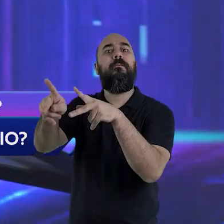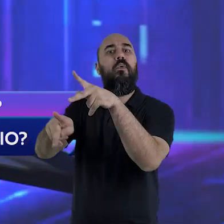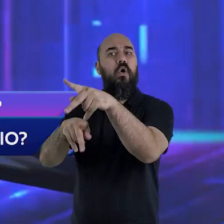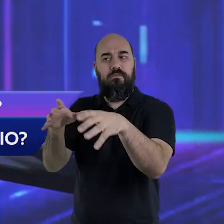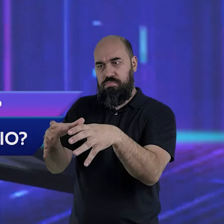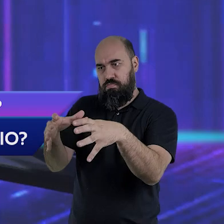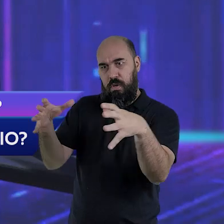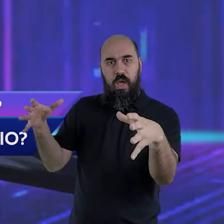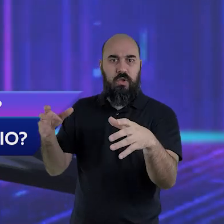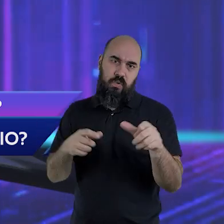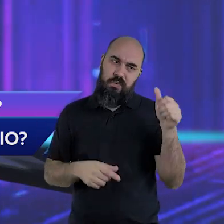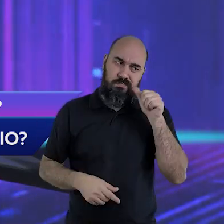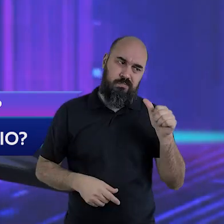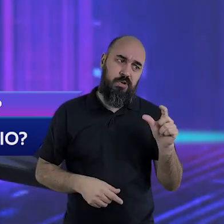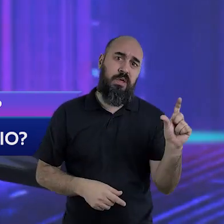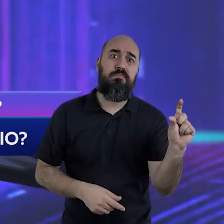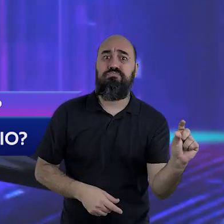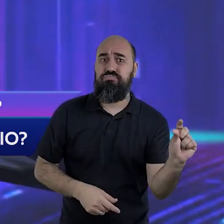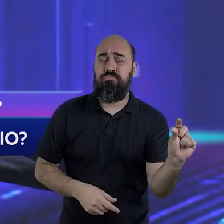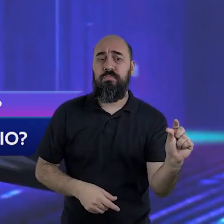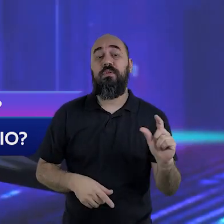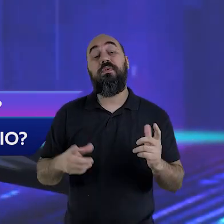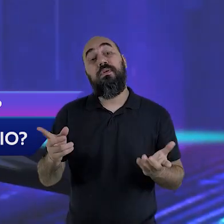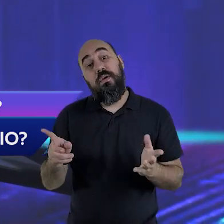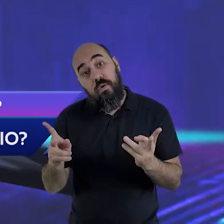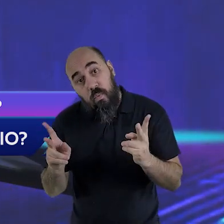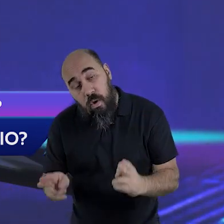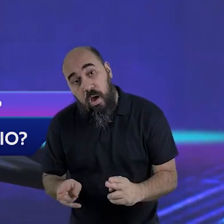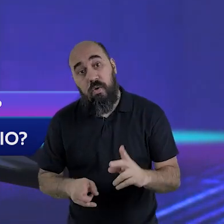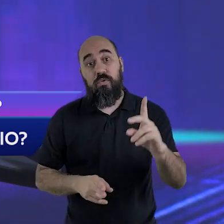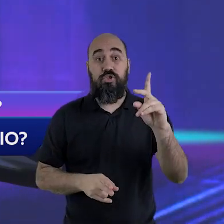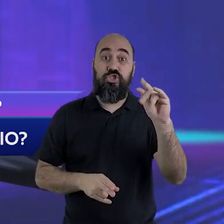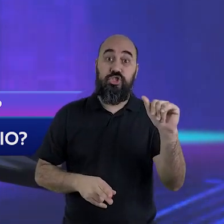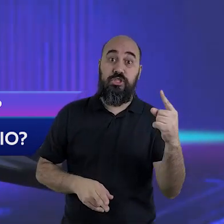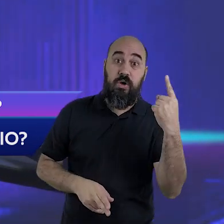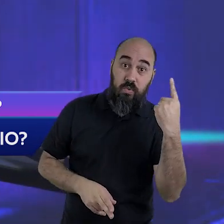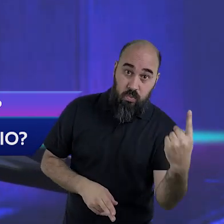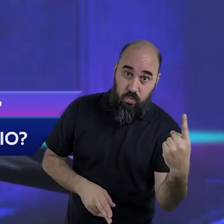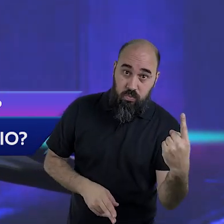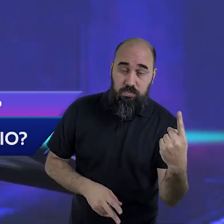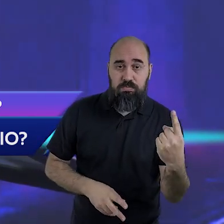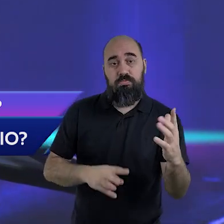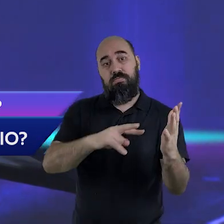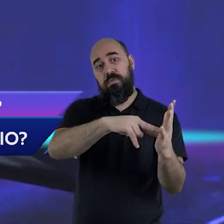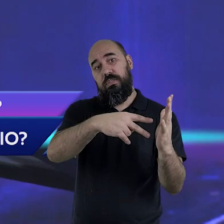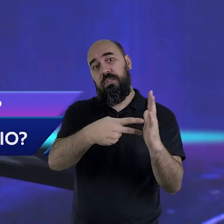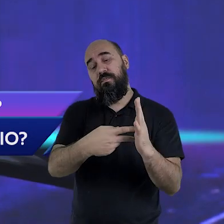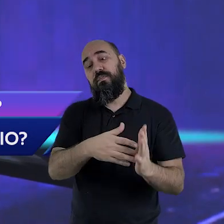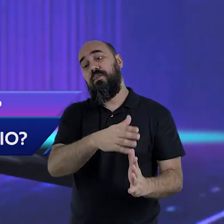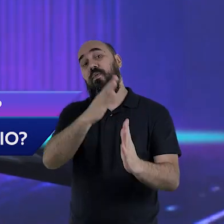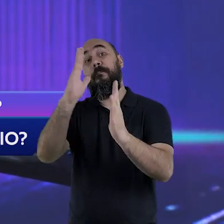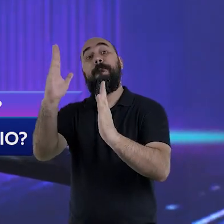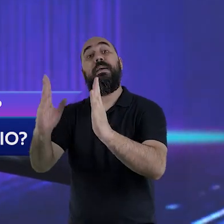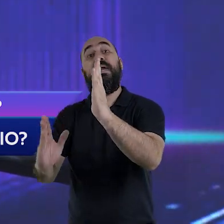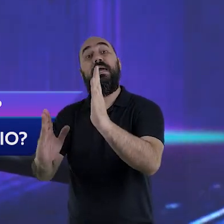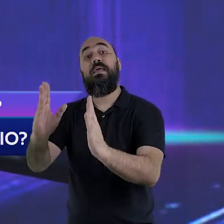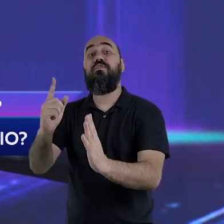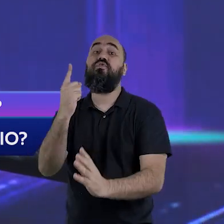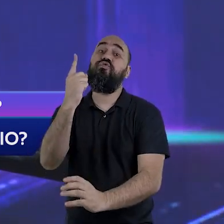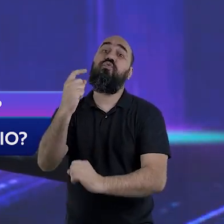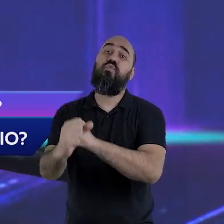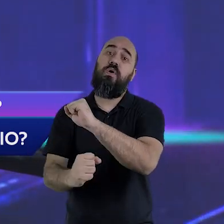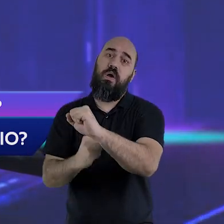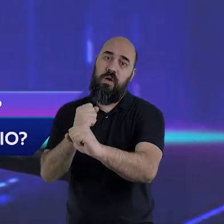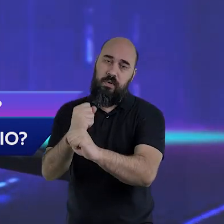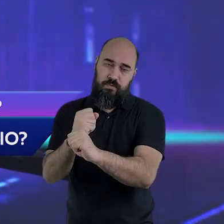aplicamos o princípio dia-ano. Em outras palavras, um dia na profecia é um período